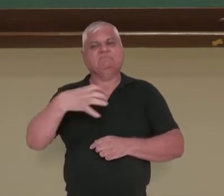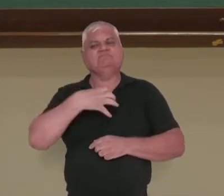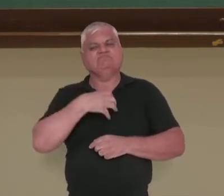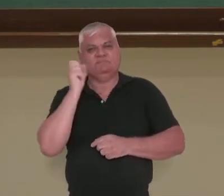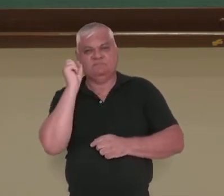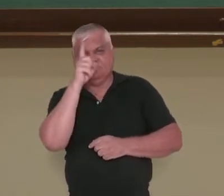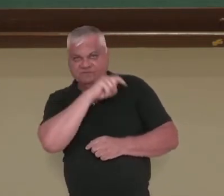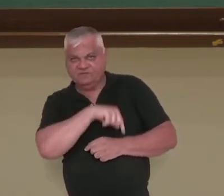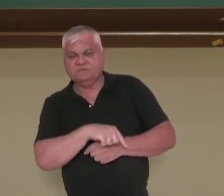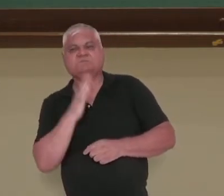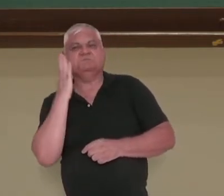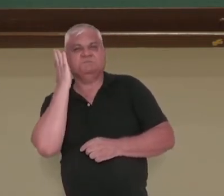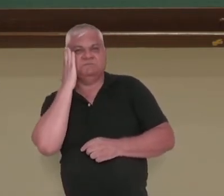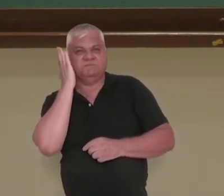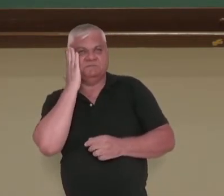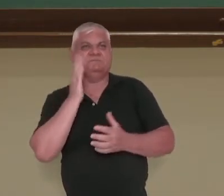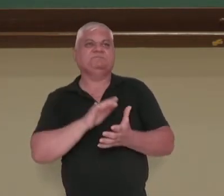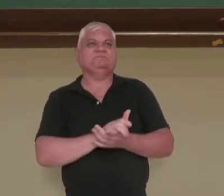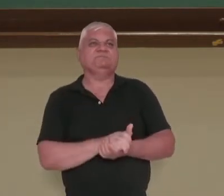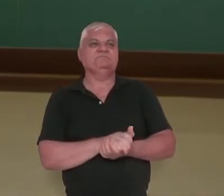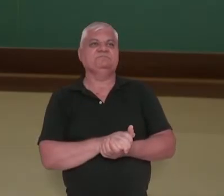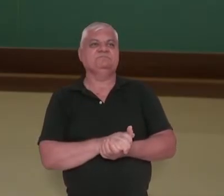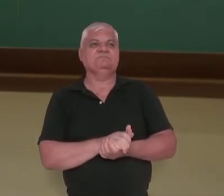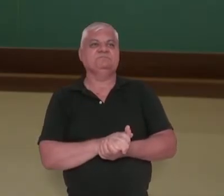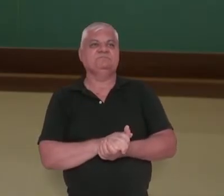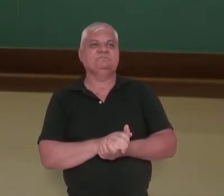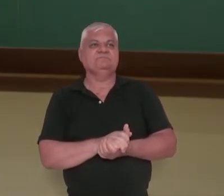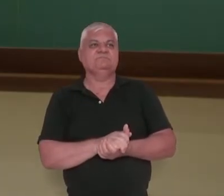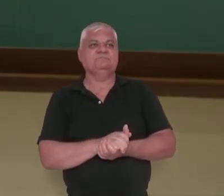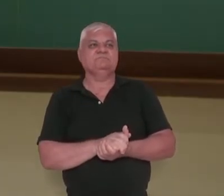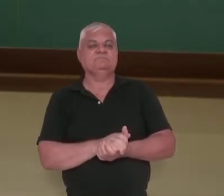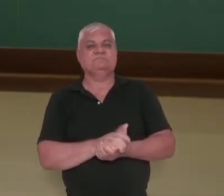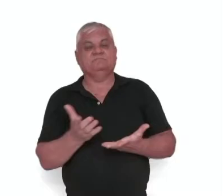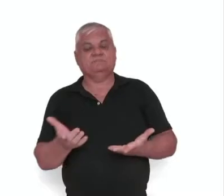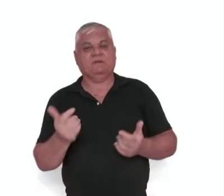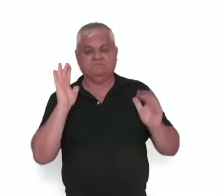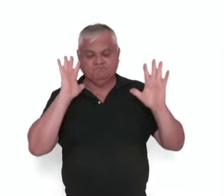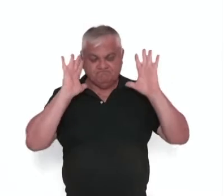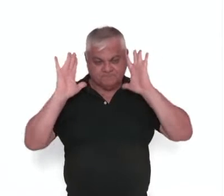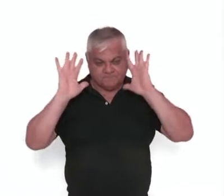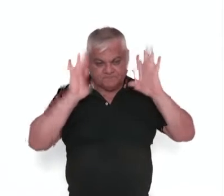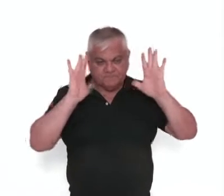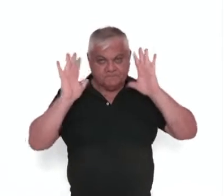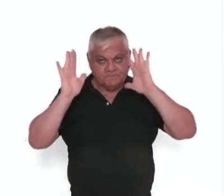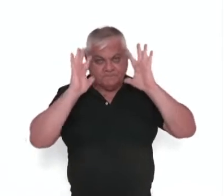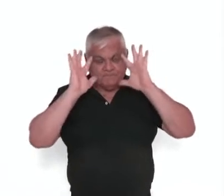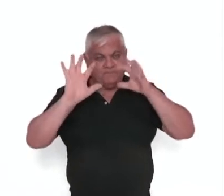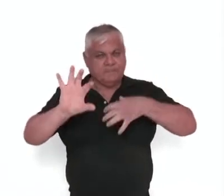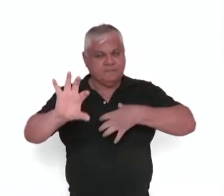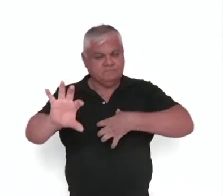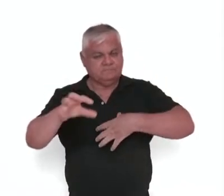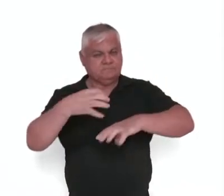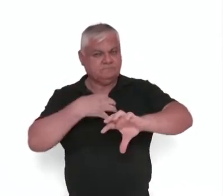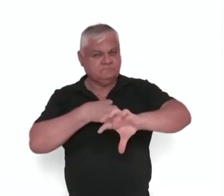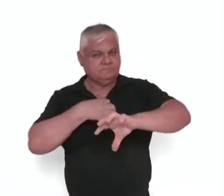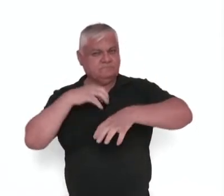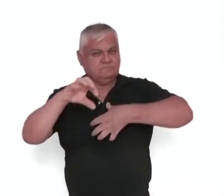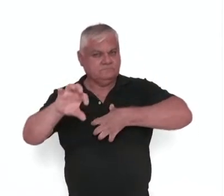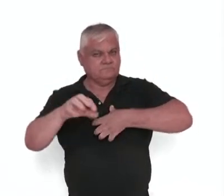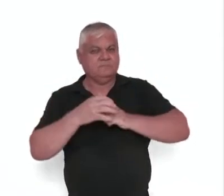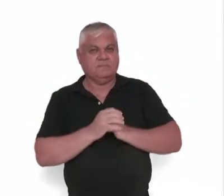sentindo naquele momento. De pensar sobre esses sentimentos dos outros do que